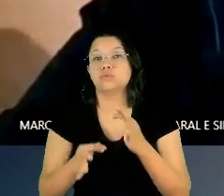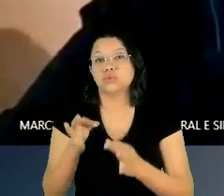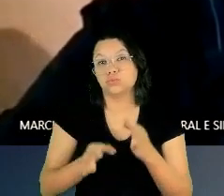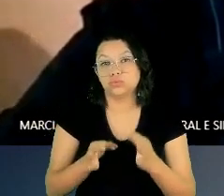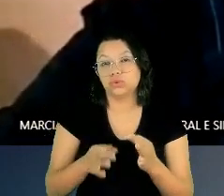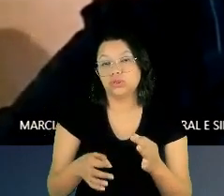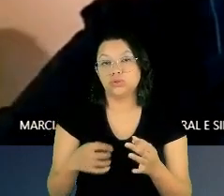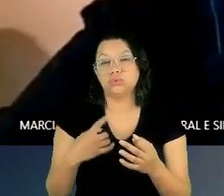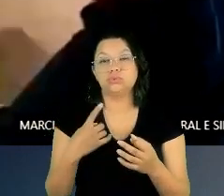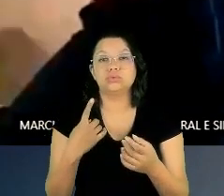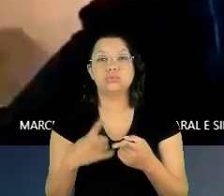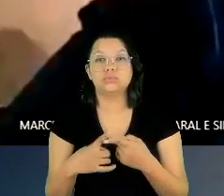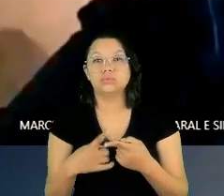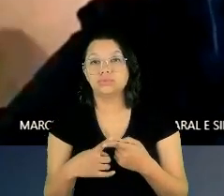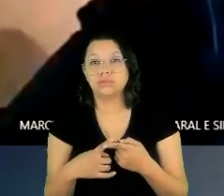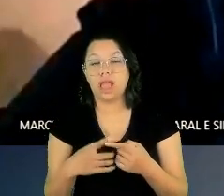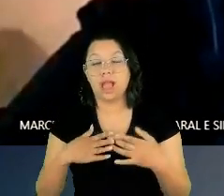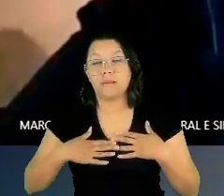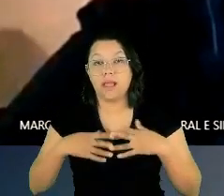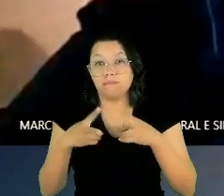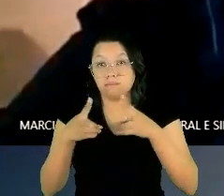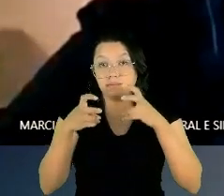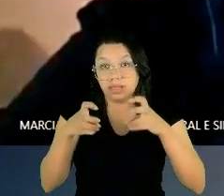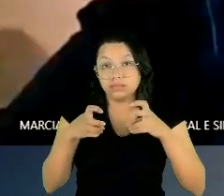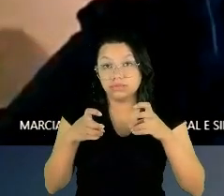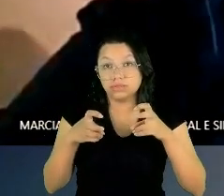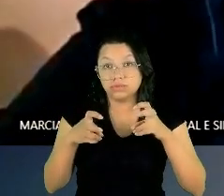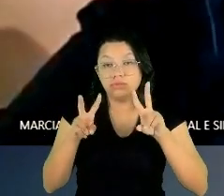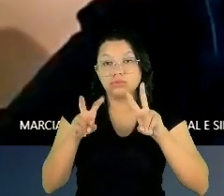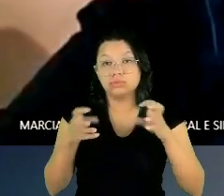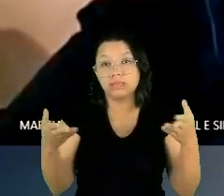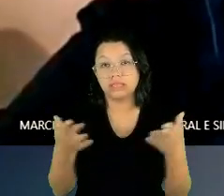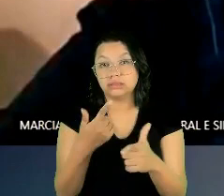filosófico, jurídico, porque, enfim, é a forma como a minha